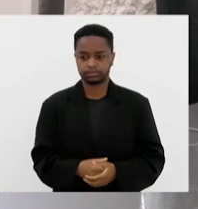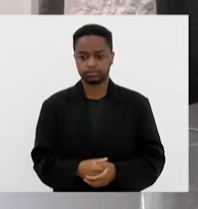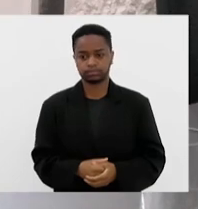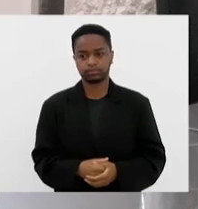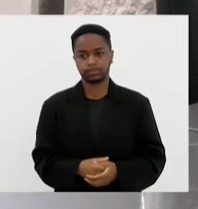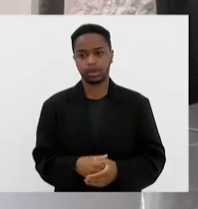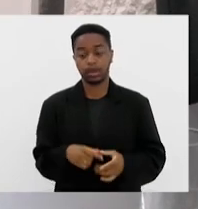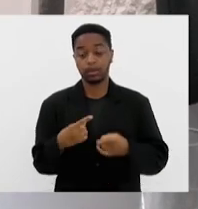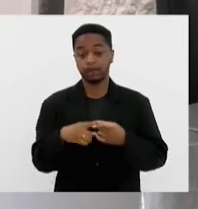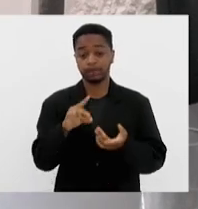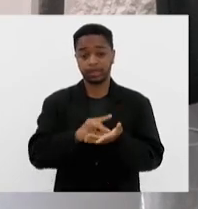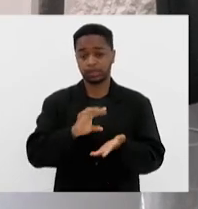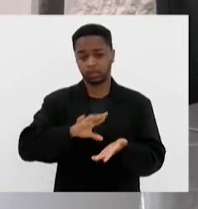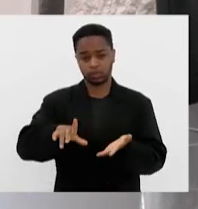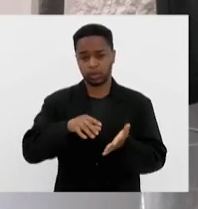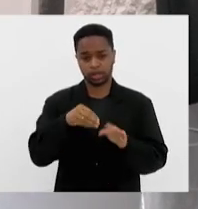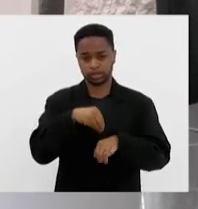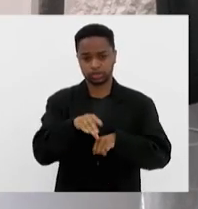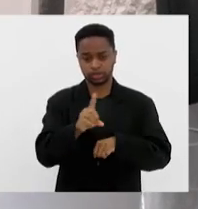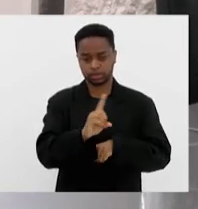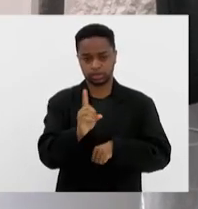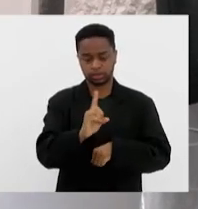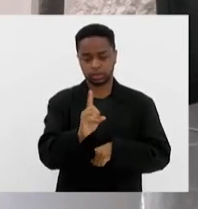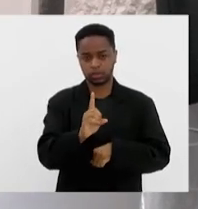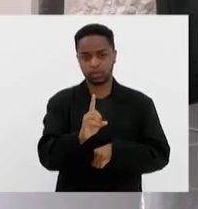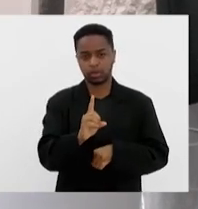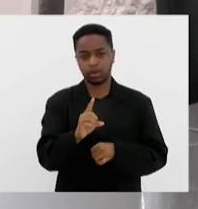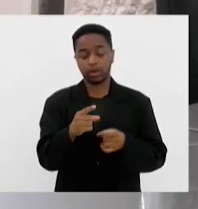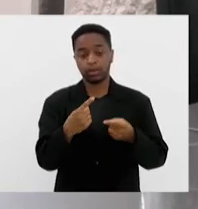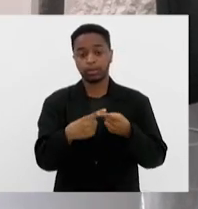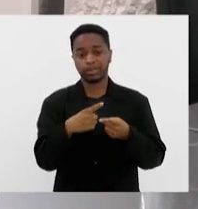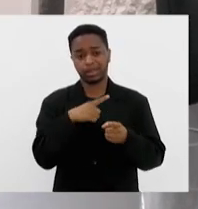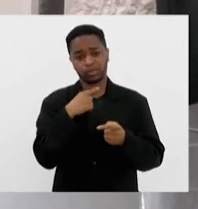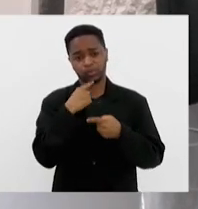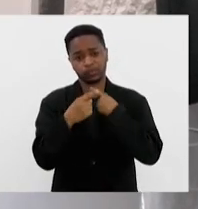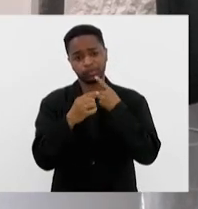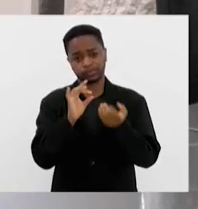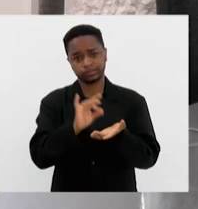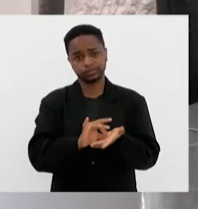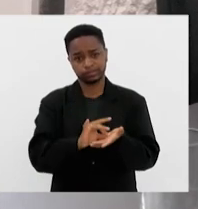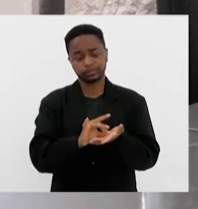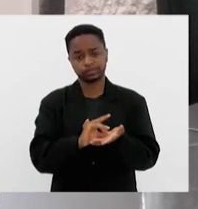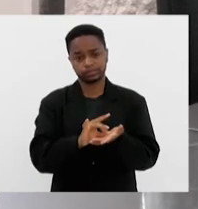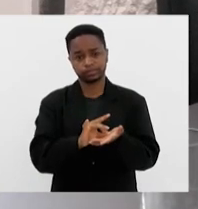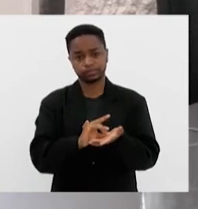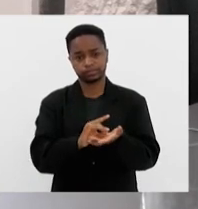Não, na verdade, não é indicação legislativa, porque eu tenho dúvida, de fato,